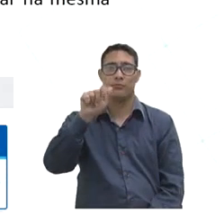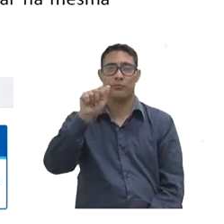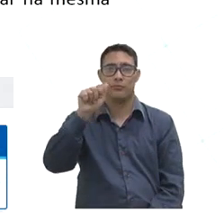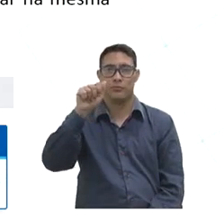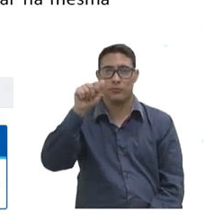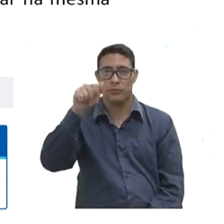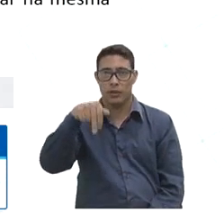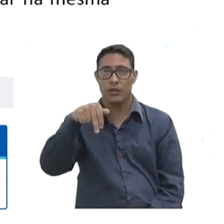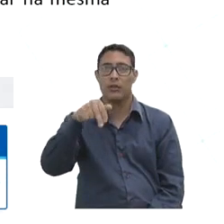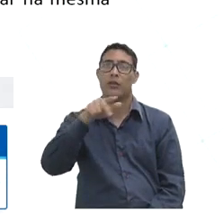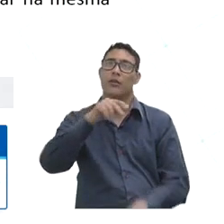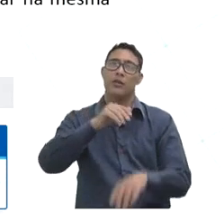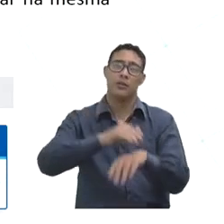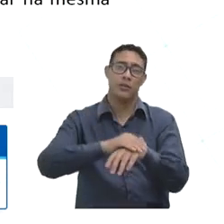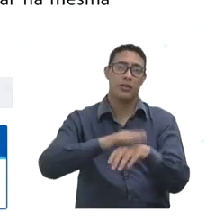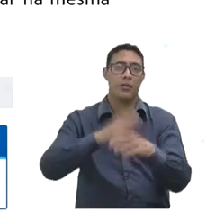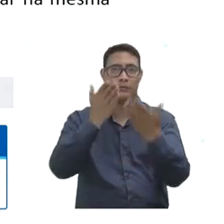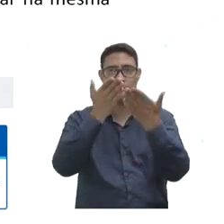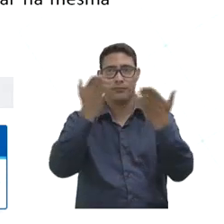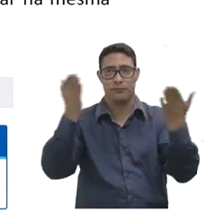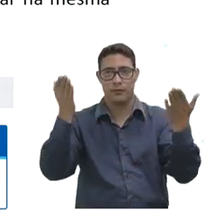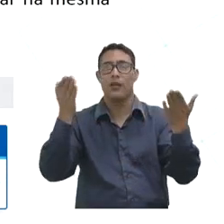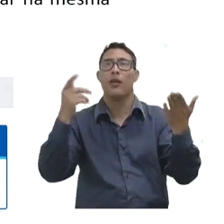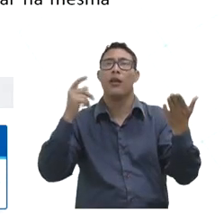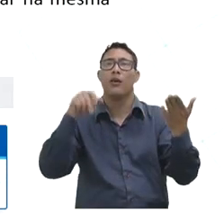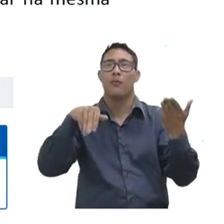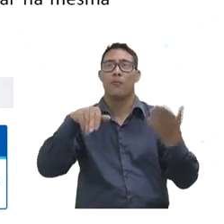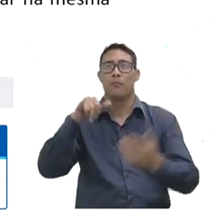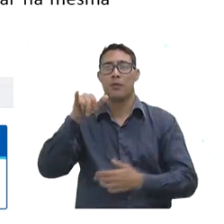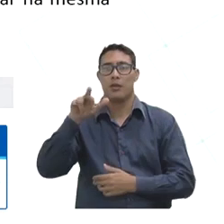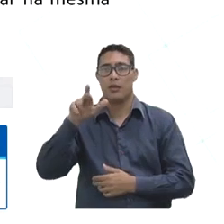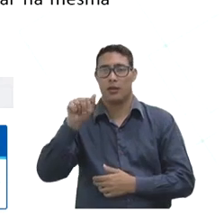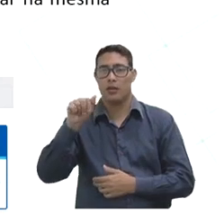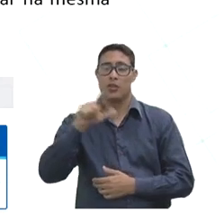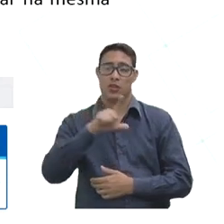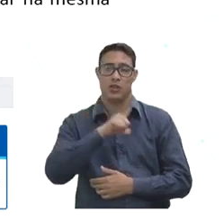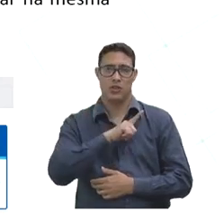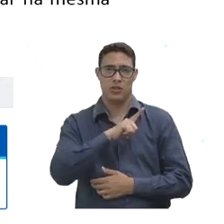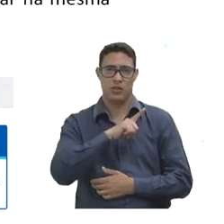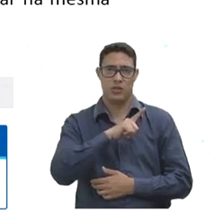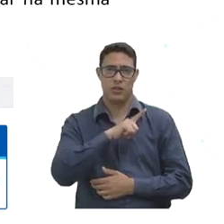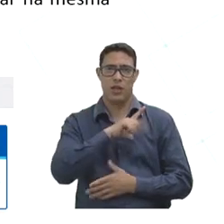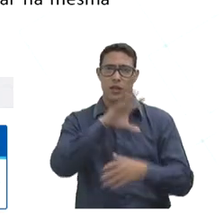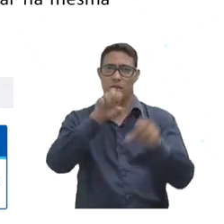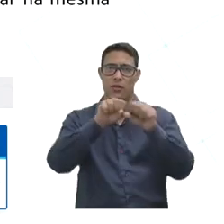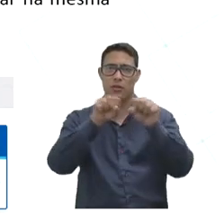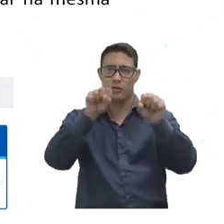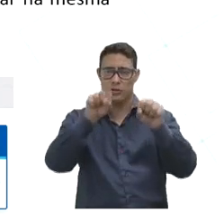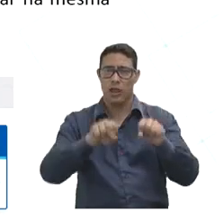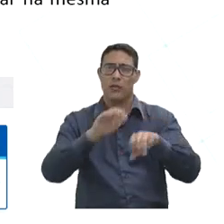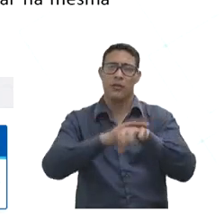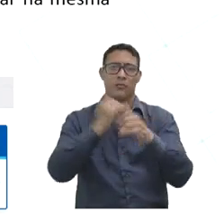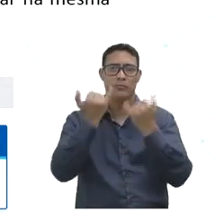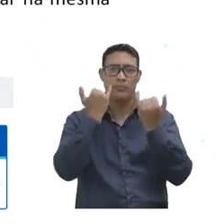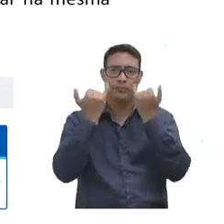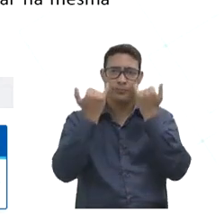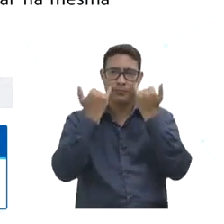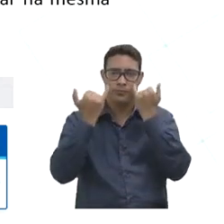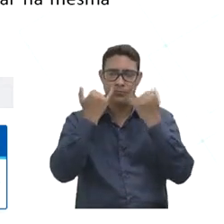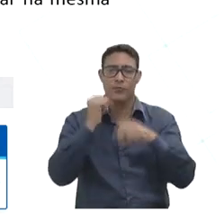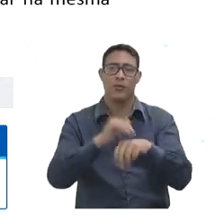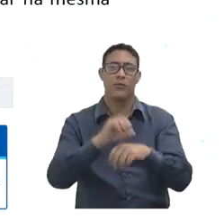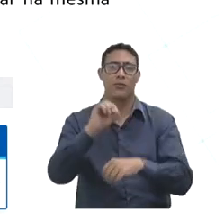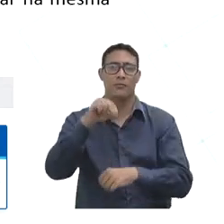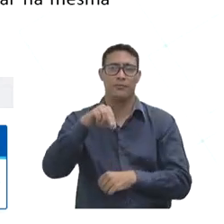de monitoramento remoto integrado das águas Mira hoje nós temos nesse sistema informações online sobre monitoramento